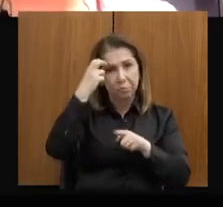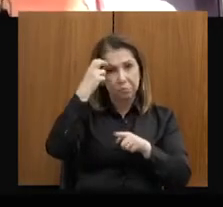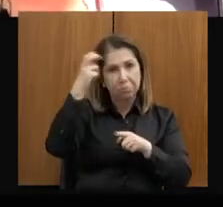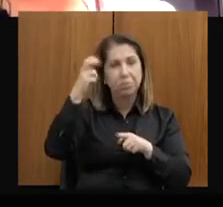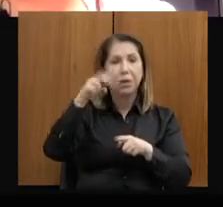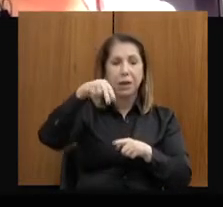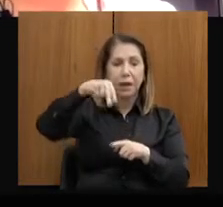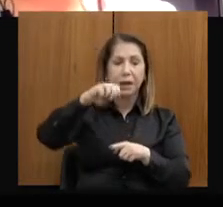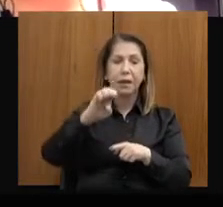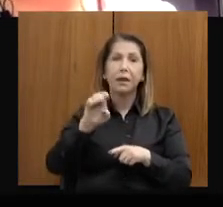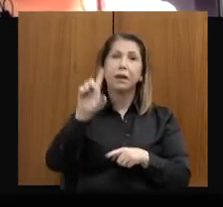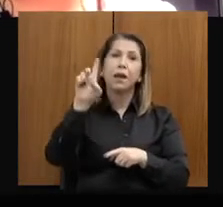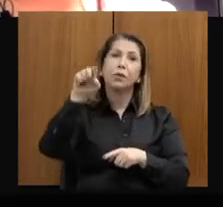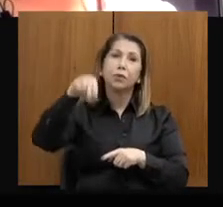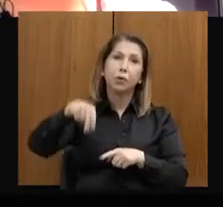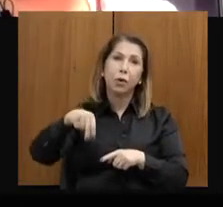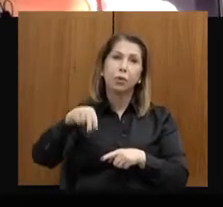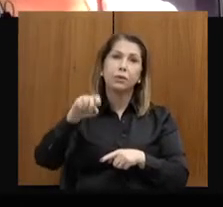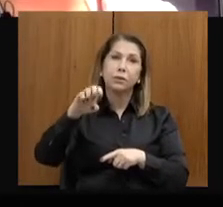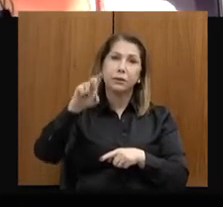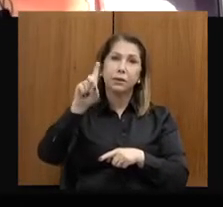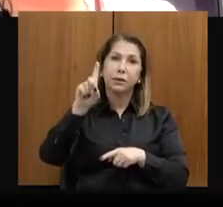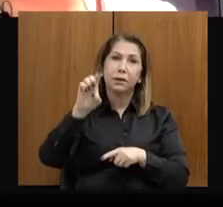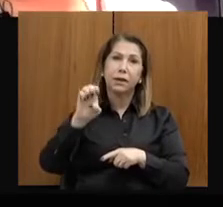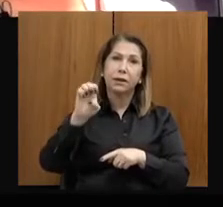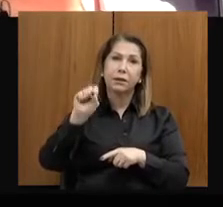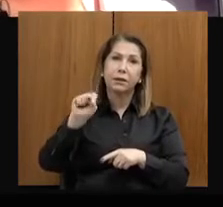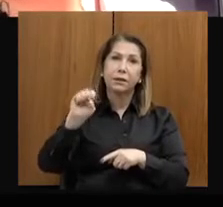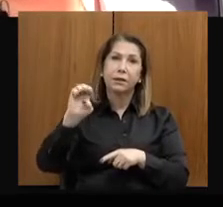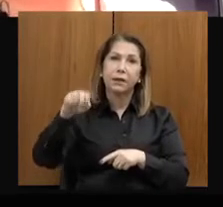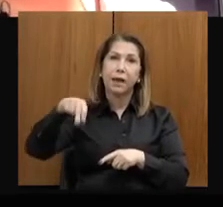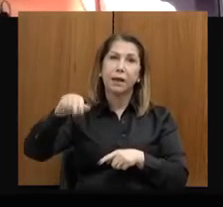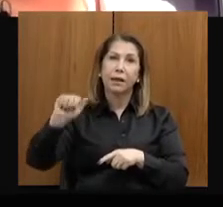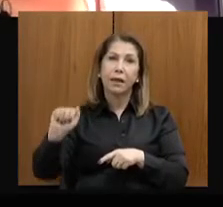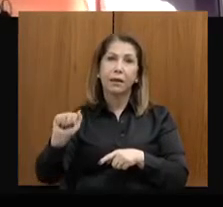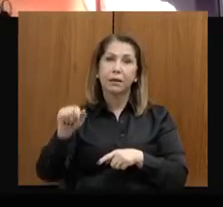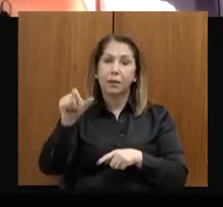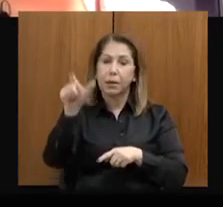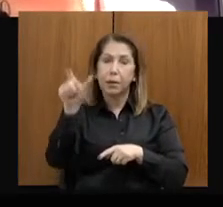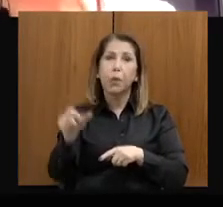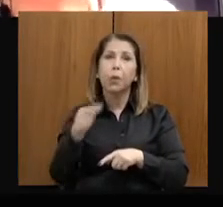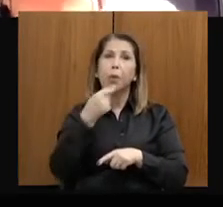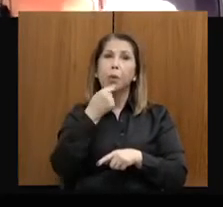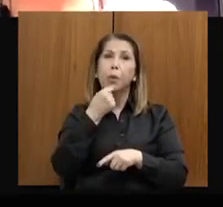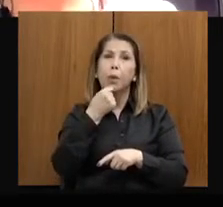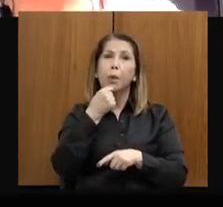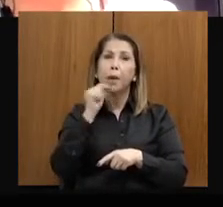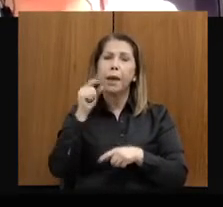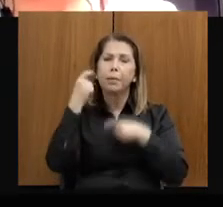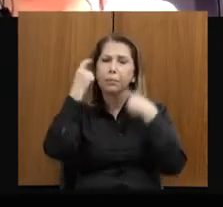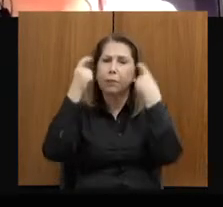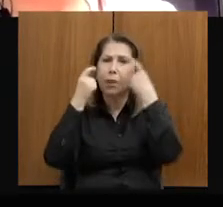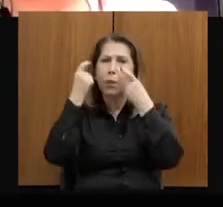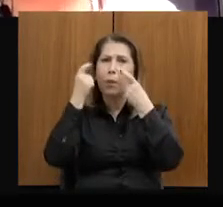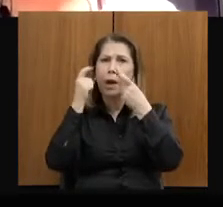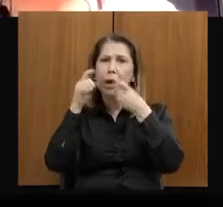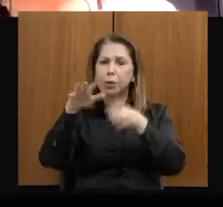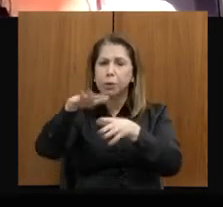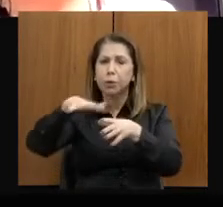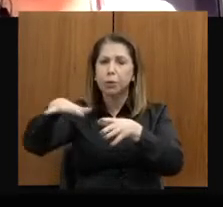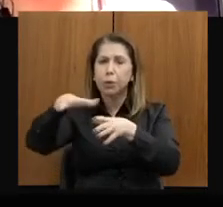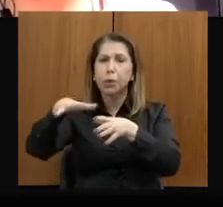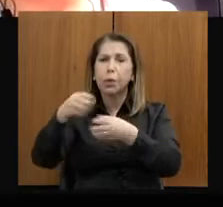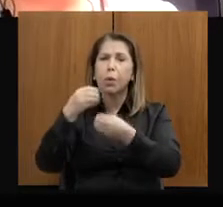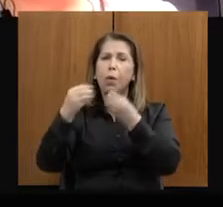nos dá entender nessa nessa nestes dados e nessa preocupação dele é a ferida população Branca estão muito preocupados em